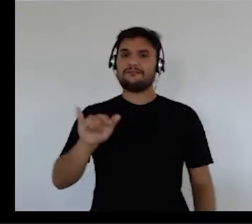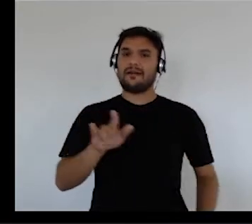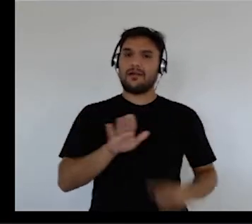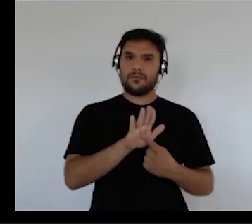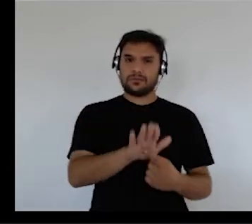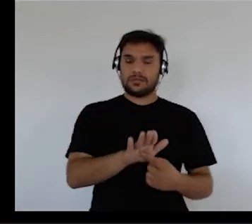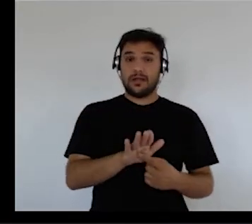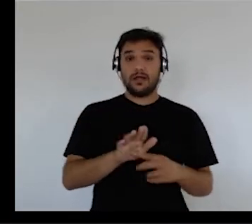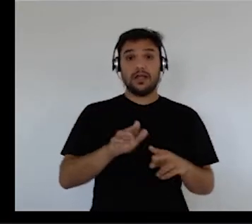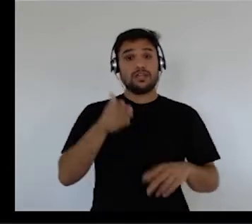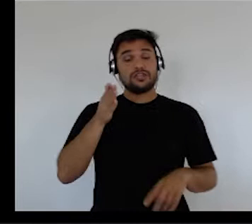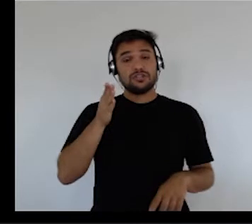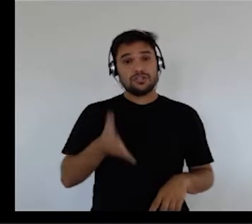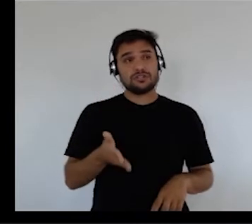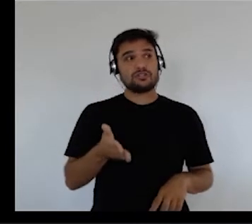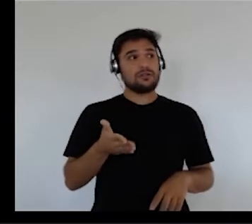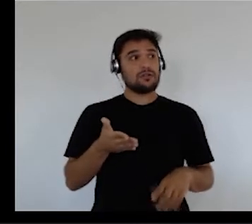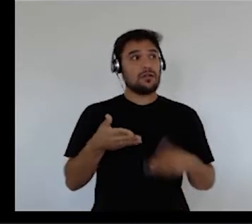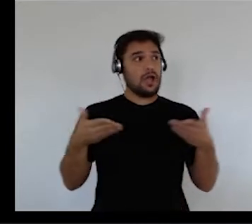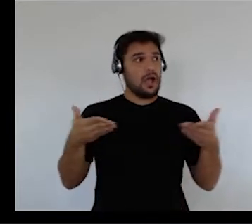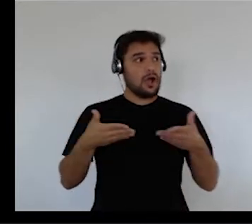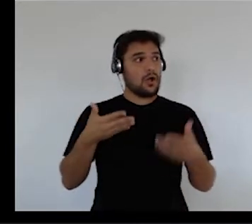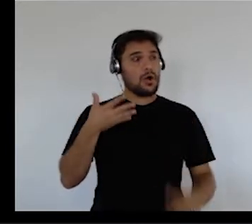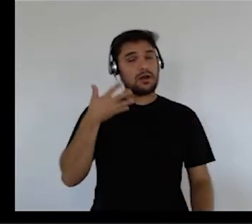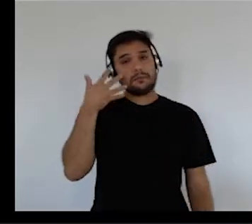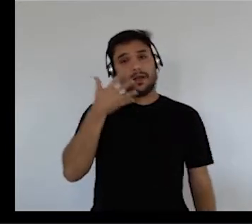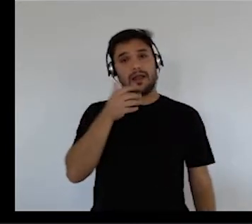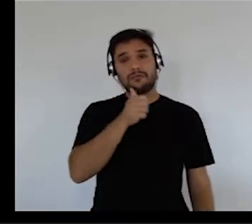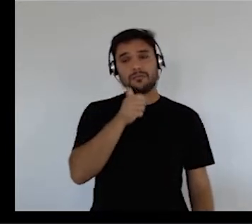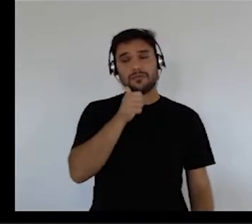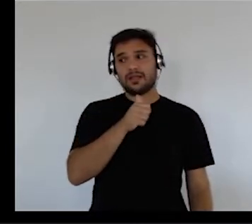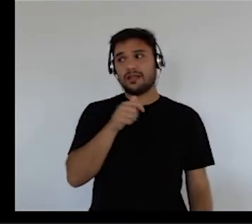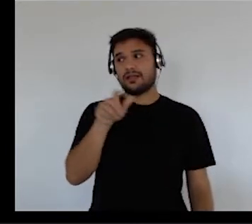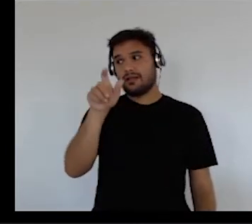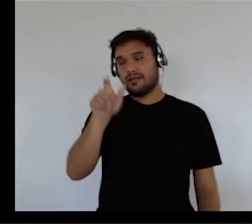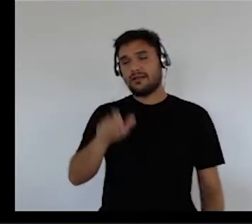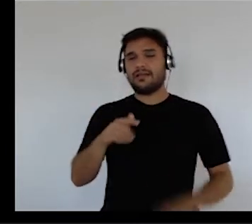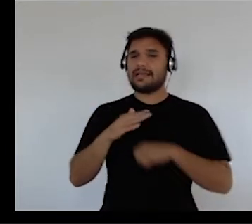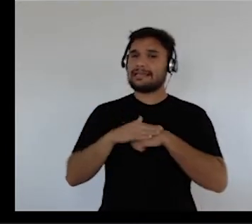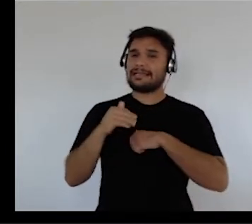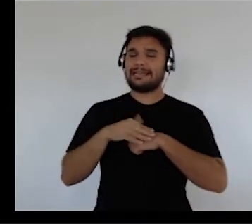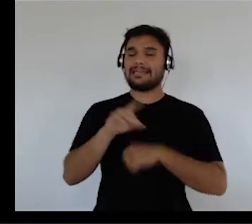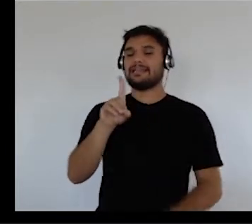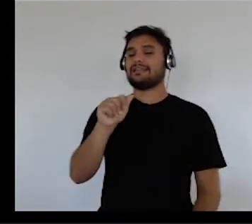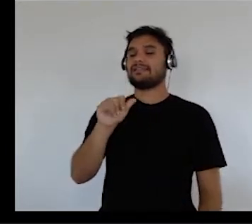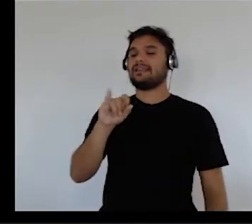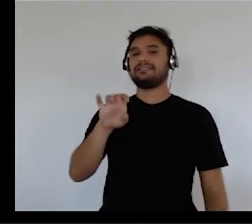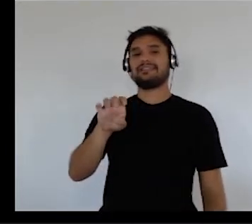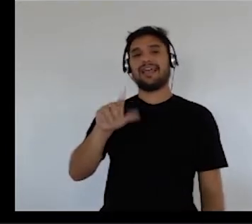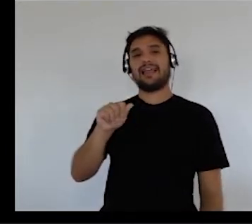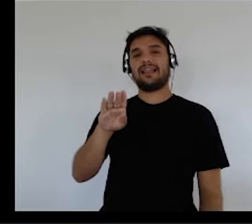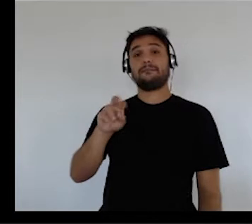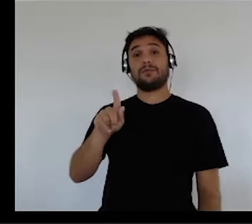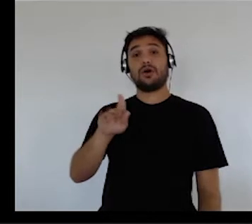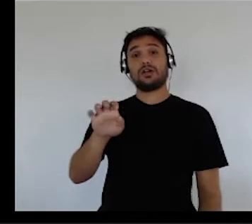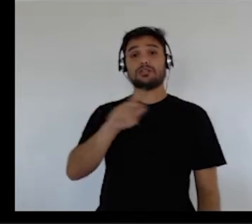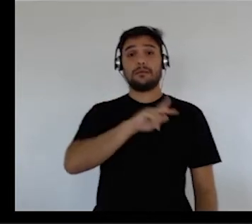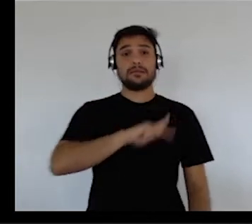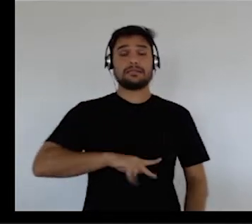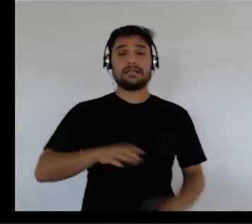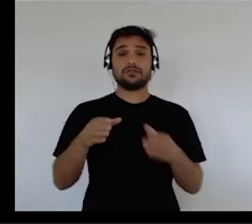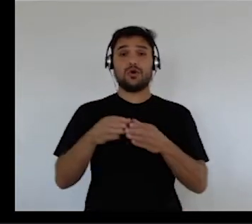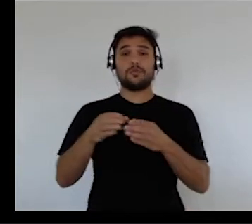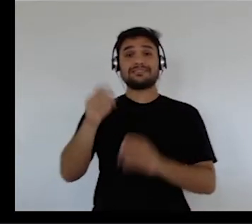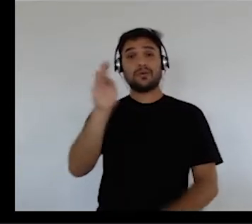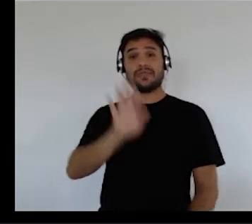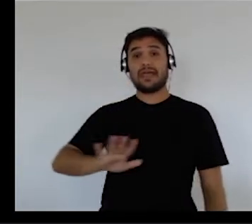encaminhando. Então, eu passo a palavra para a nossa queridíssima Daniela Borges, nossa presidente da Comissão